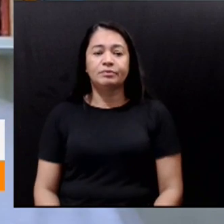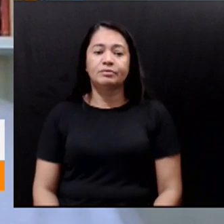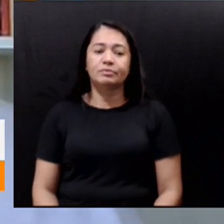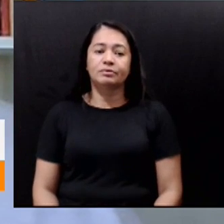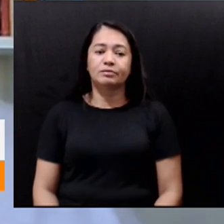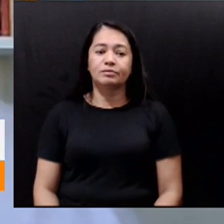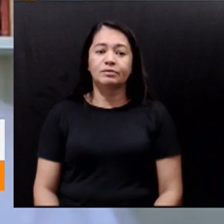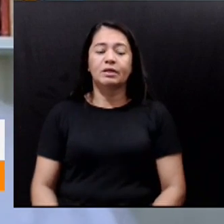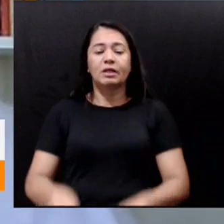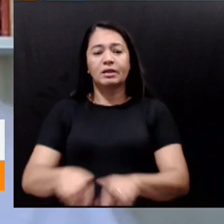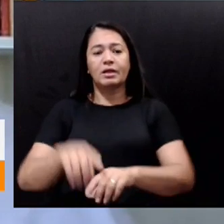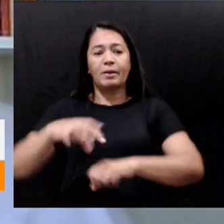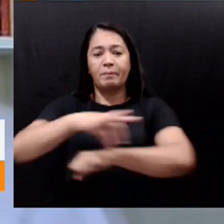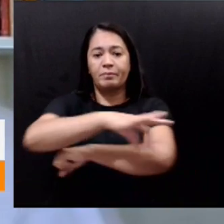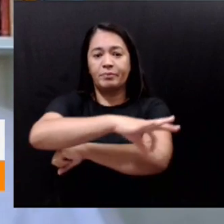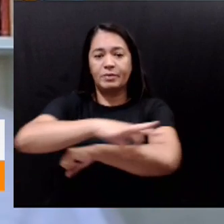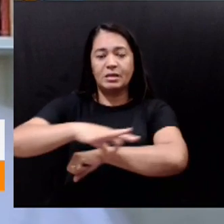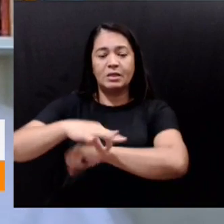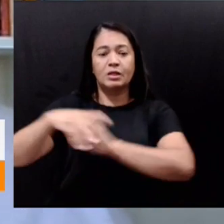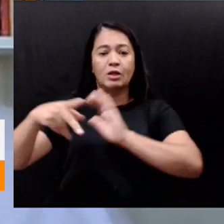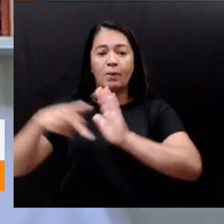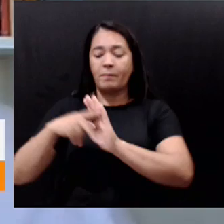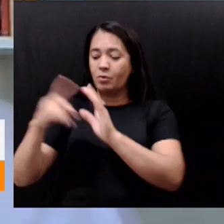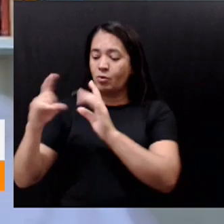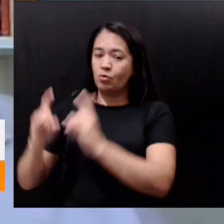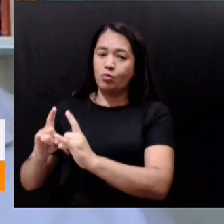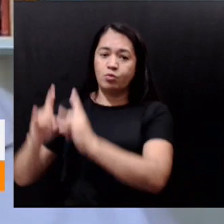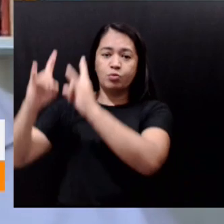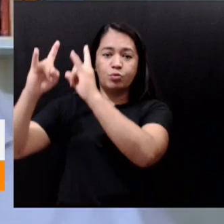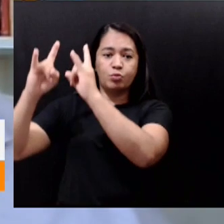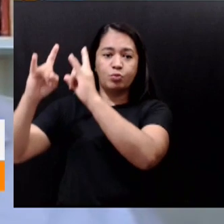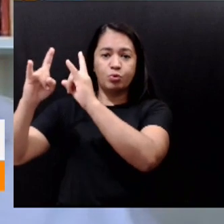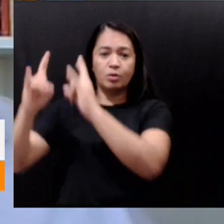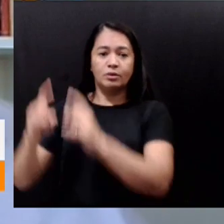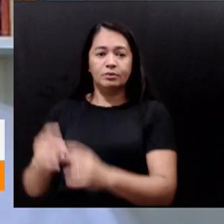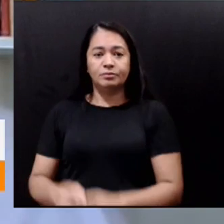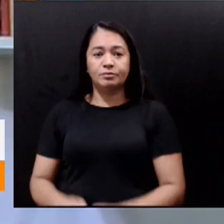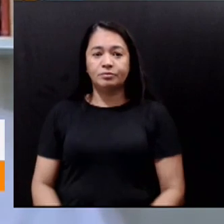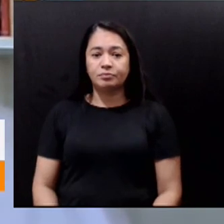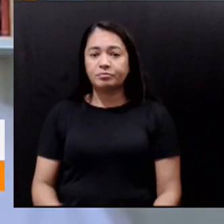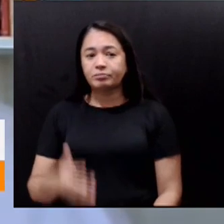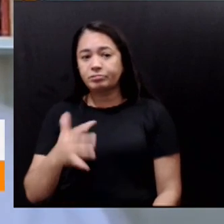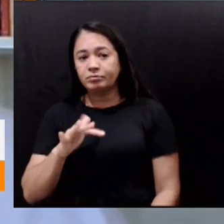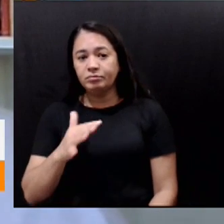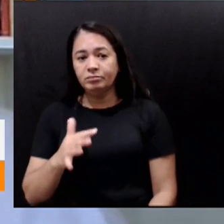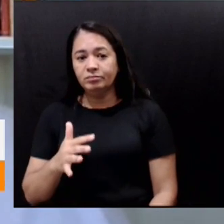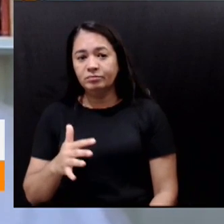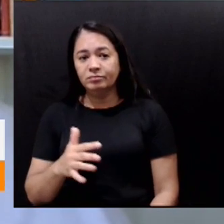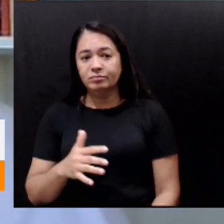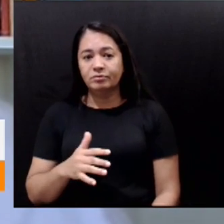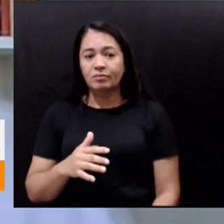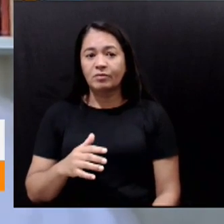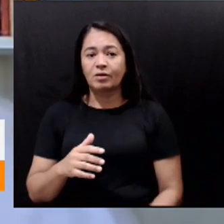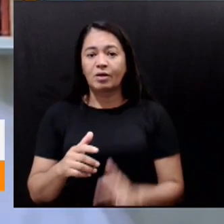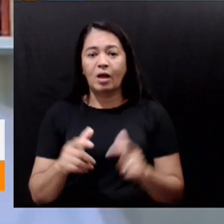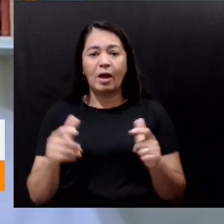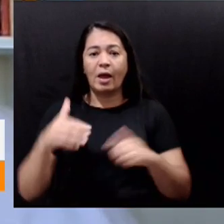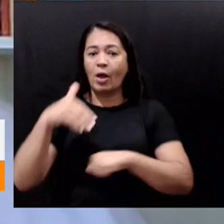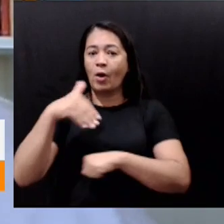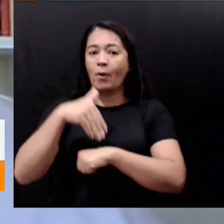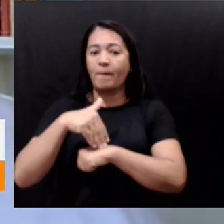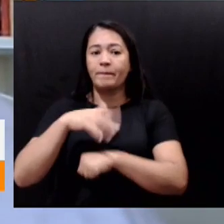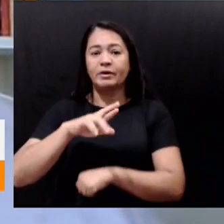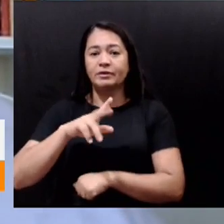do condomínio, dos condomínios em si, muitas vezes elas não são as maiores culpadas, elas só são um